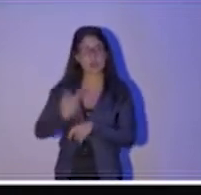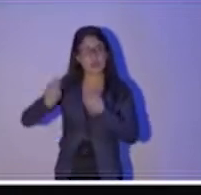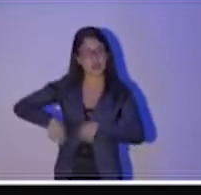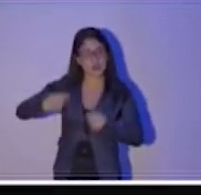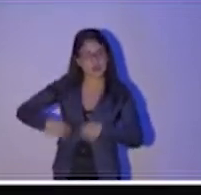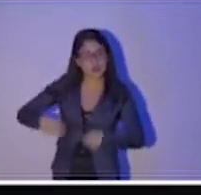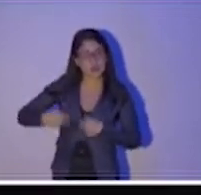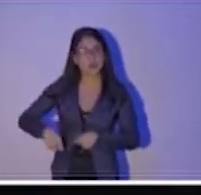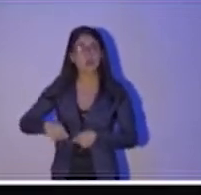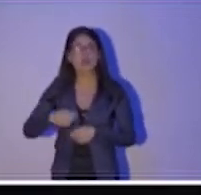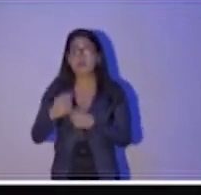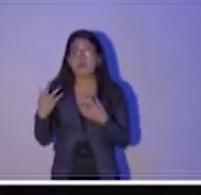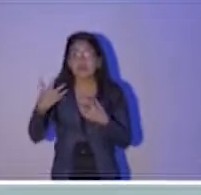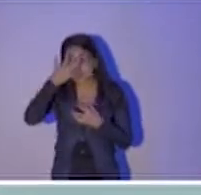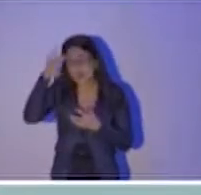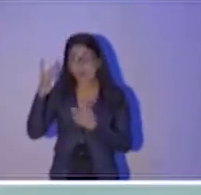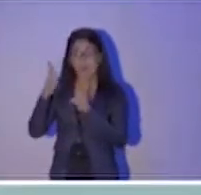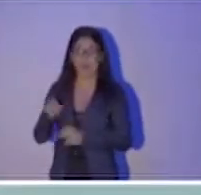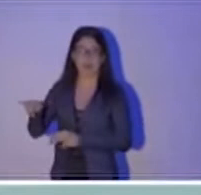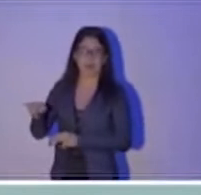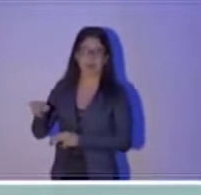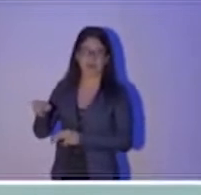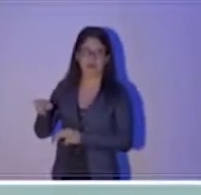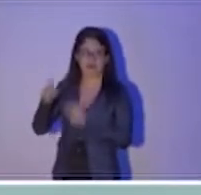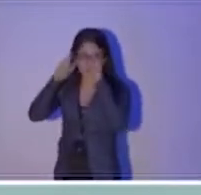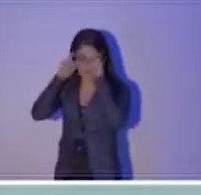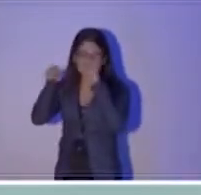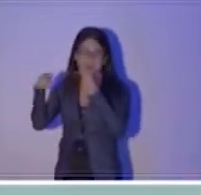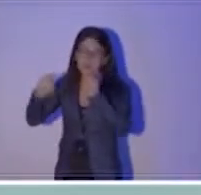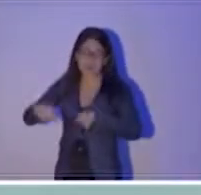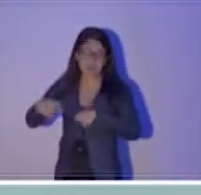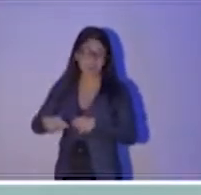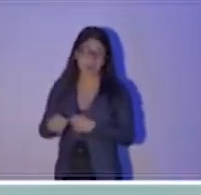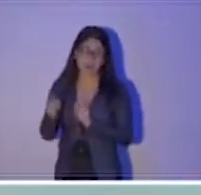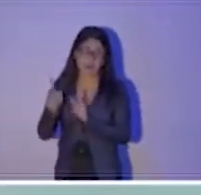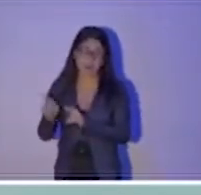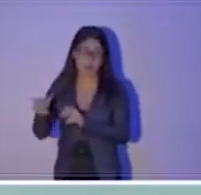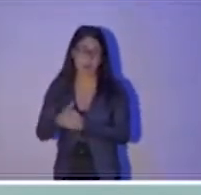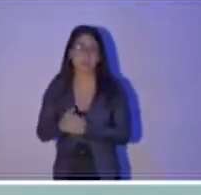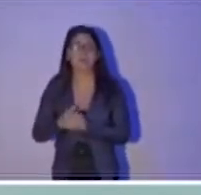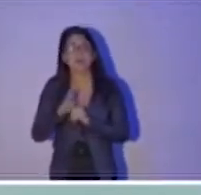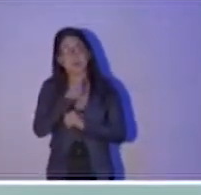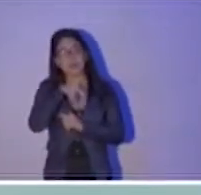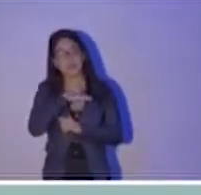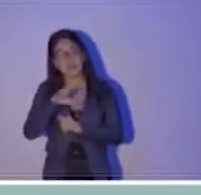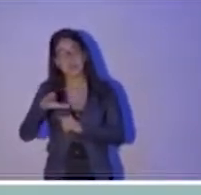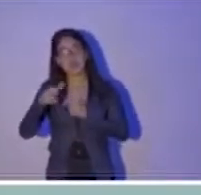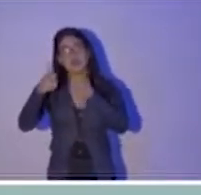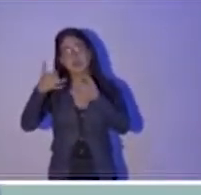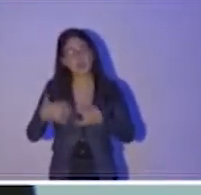está dizendo para nós que tem muita coisa que nós precisamos aprender ao longo dessa